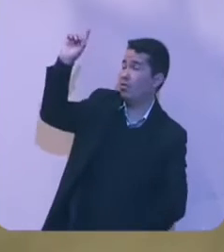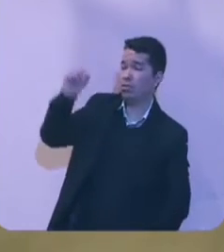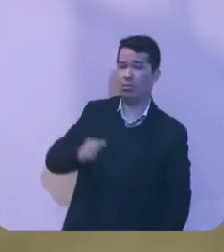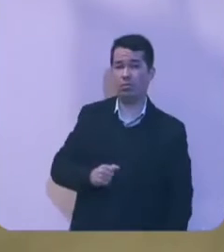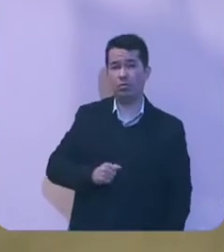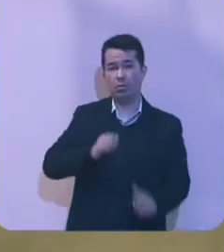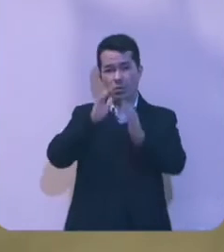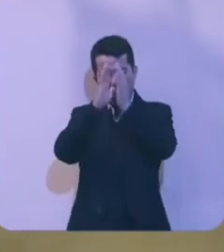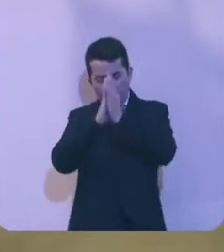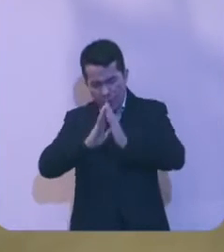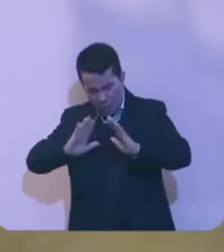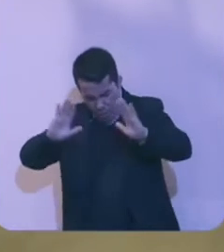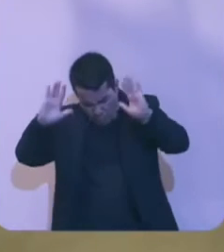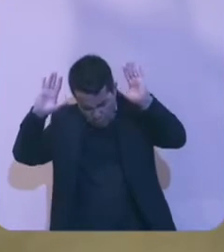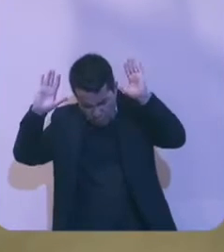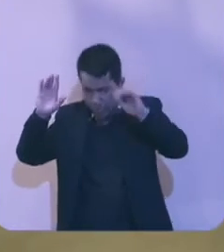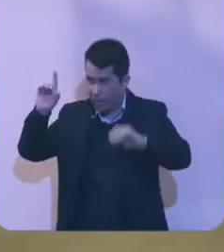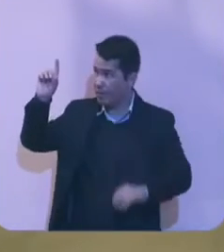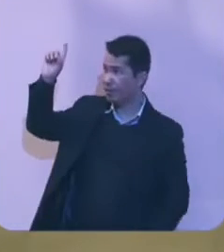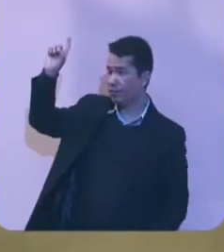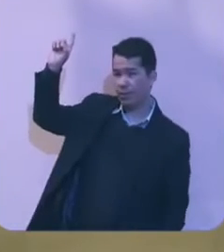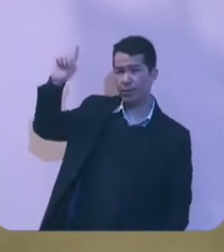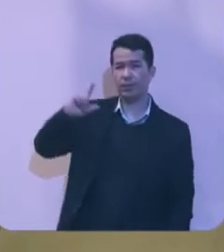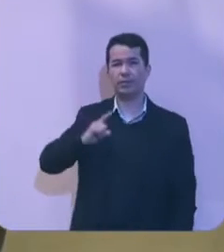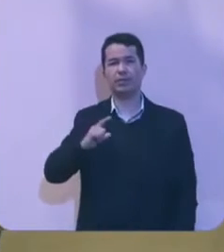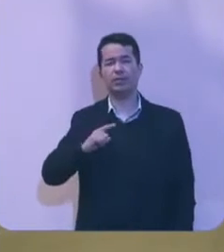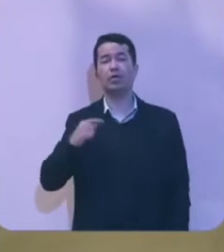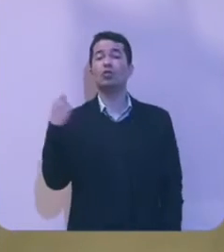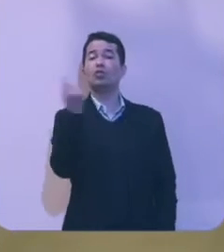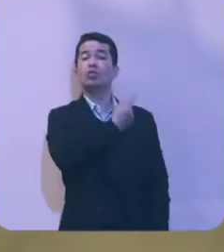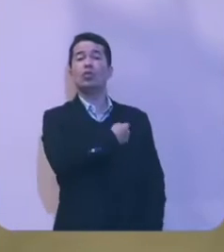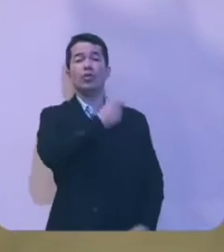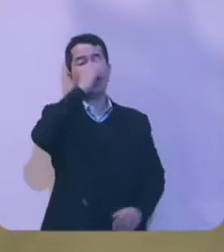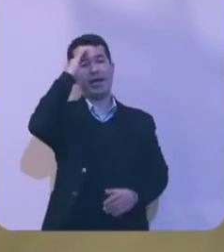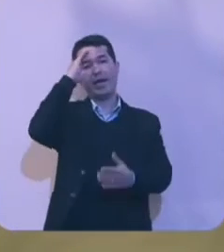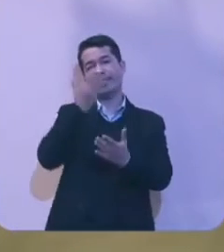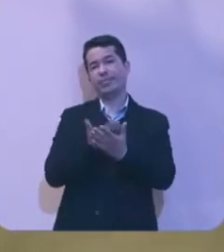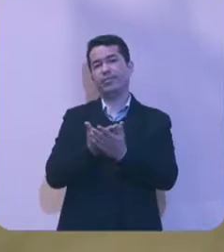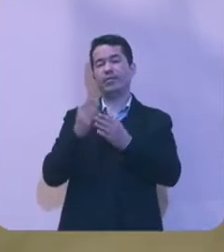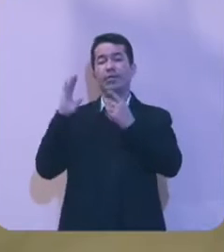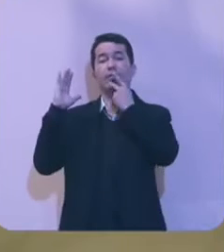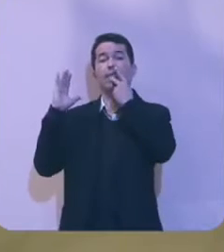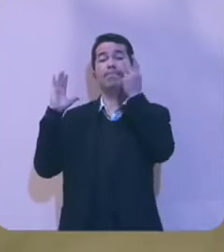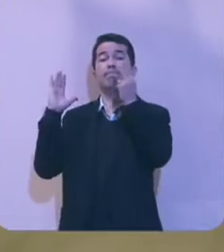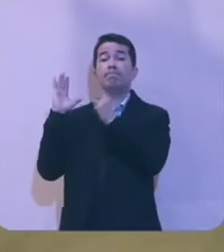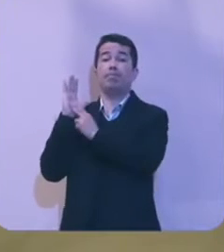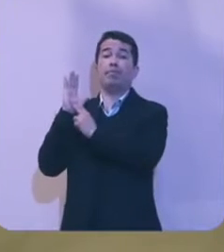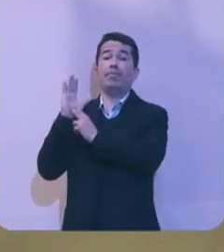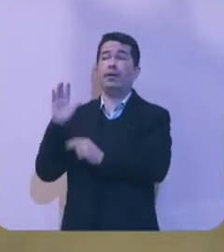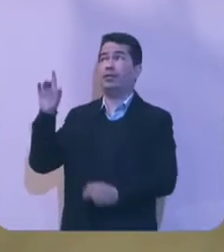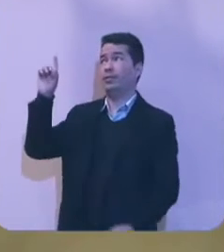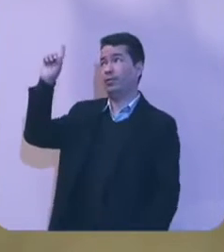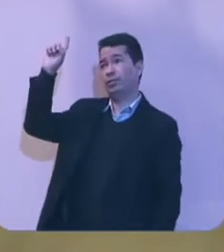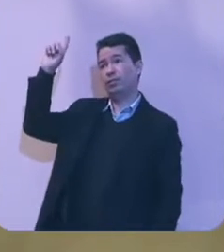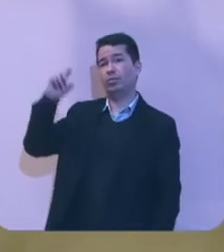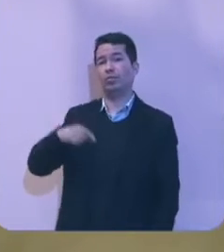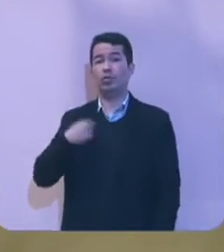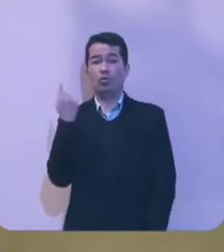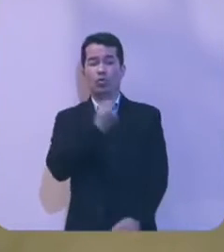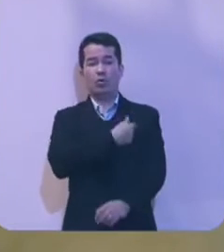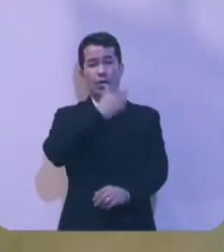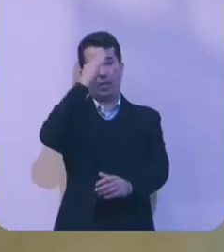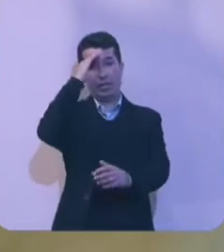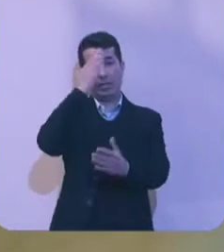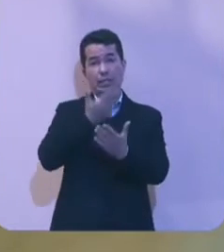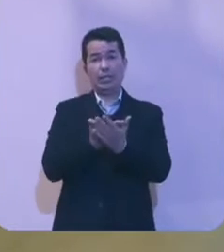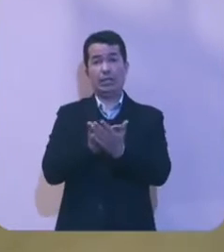da batalha, porque a gente crê nas suas promessas. E a gente crê na sua palavra. E